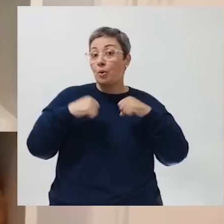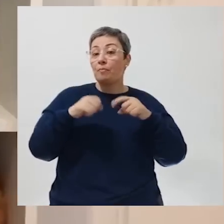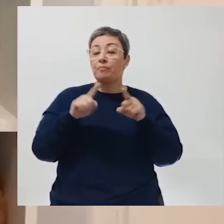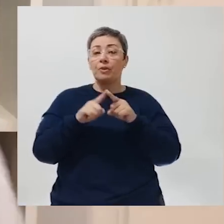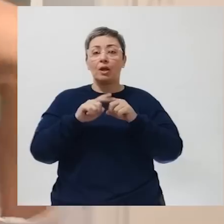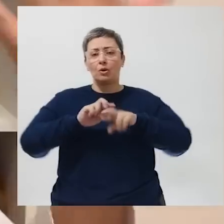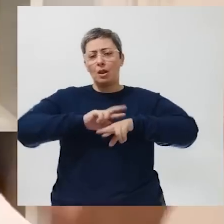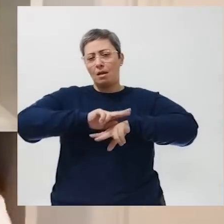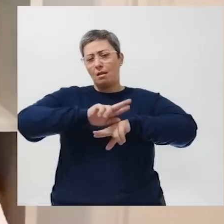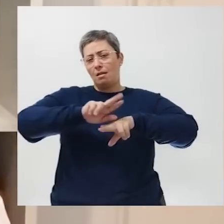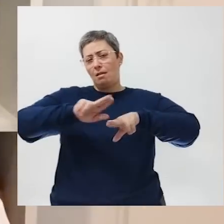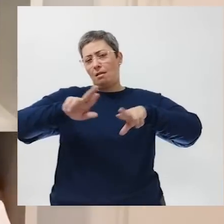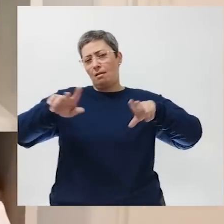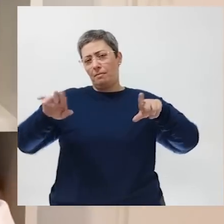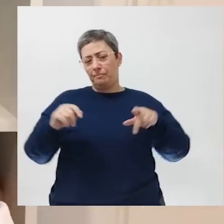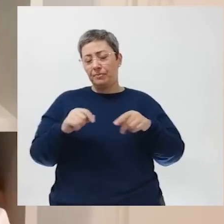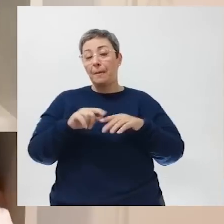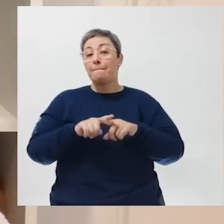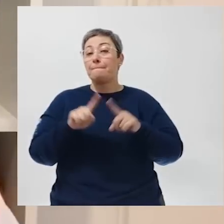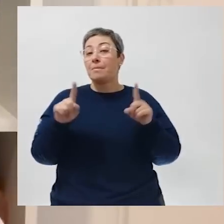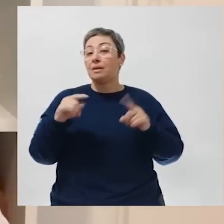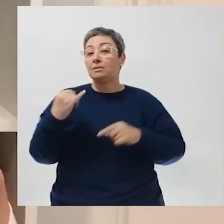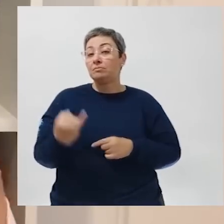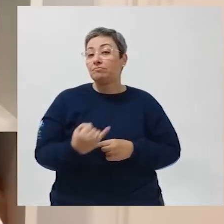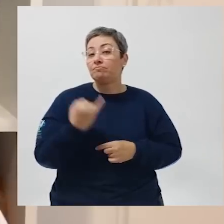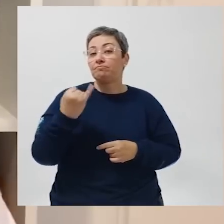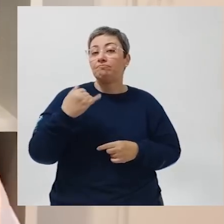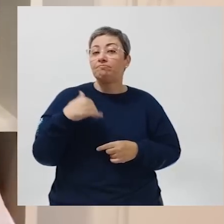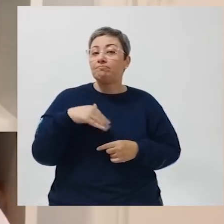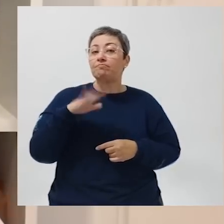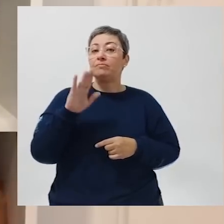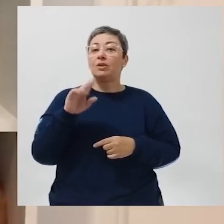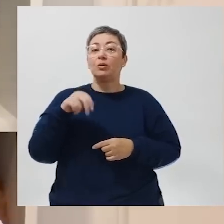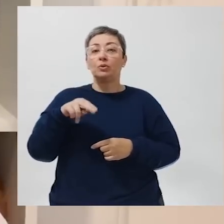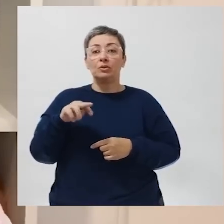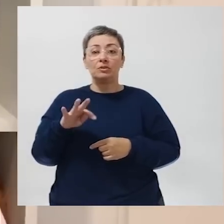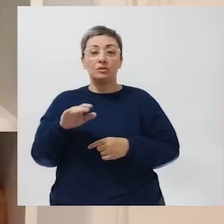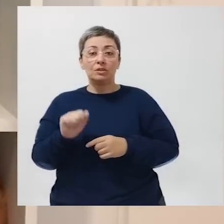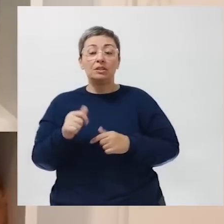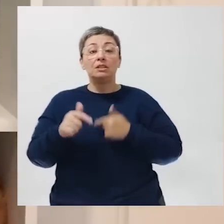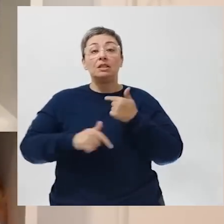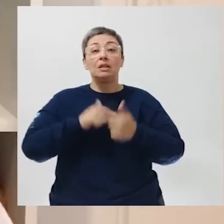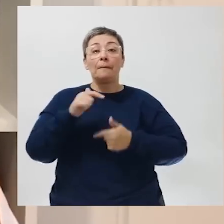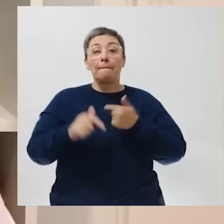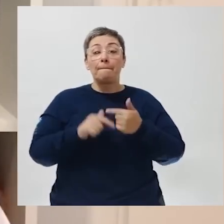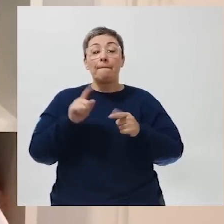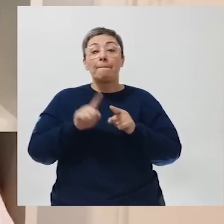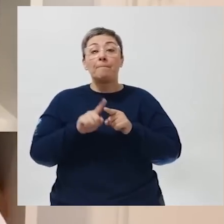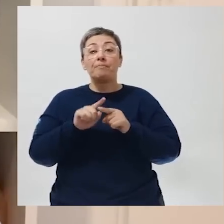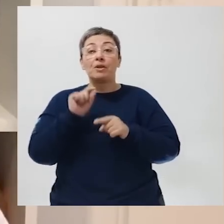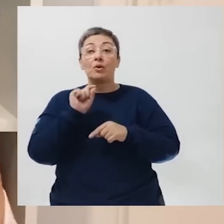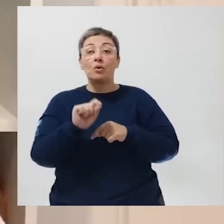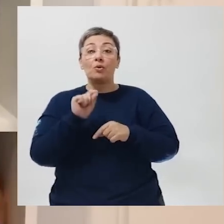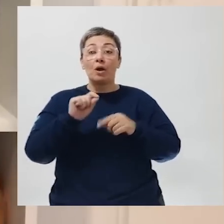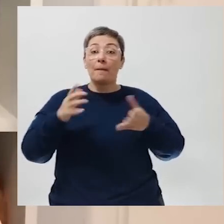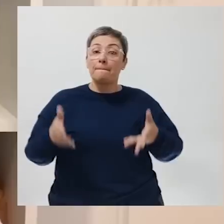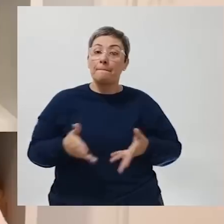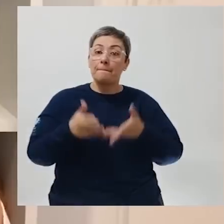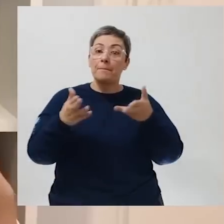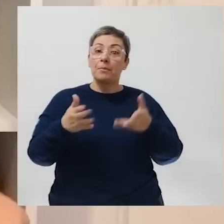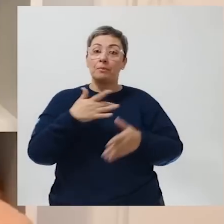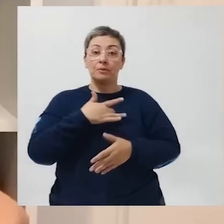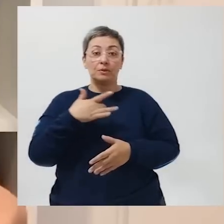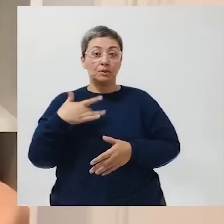pode trabalhar em um monte de lugares. Mas o mais importante é que a nutricionista, ela trabalha, a gente fala que é